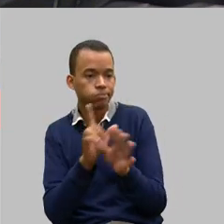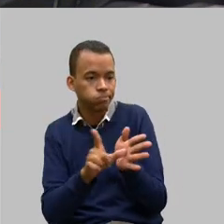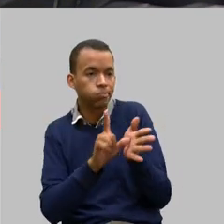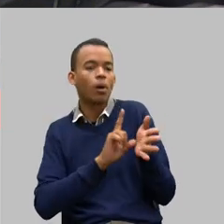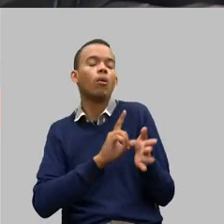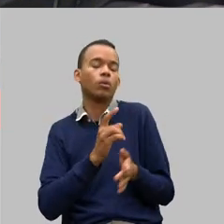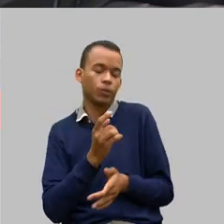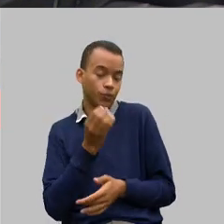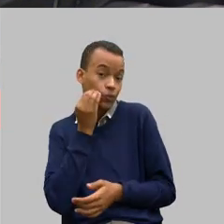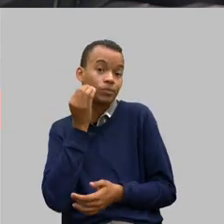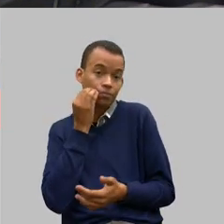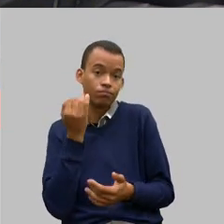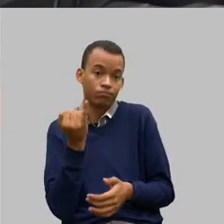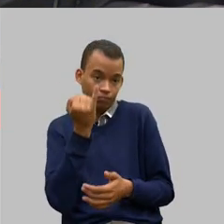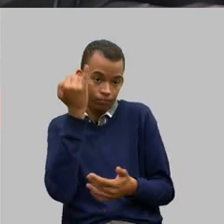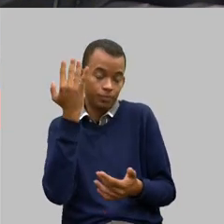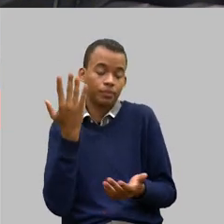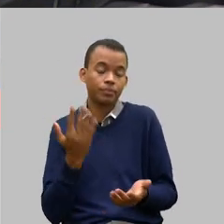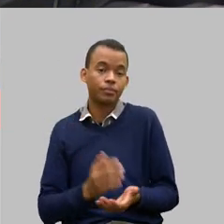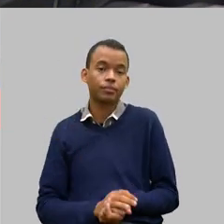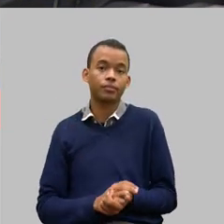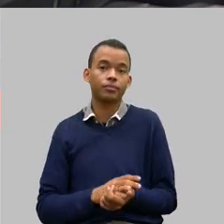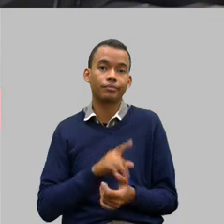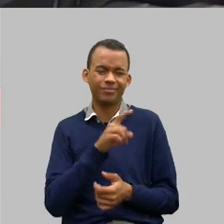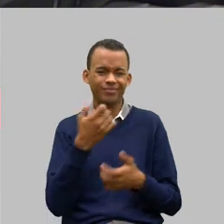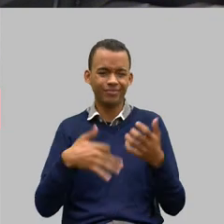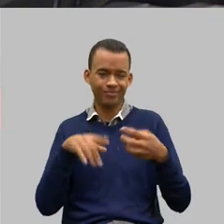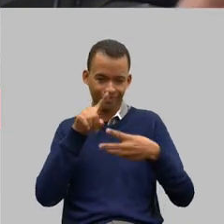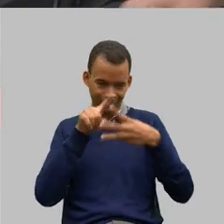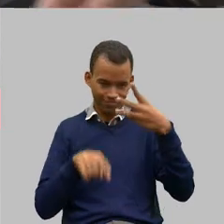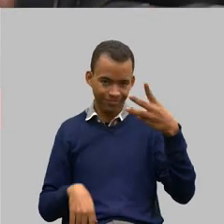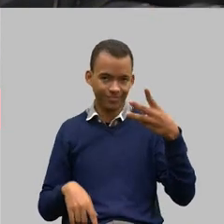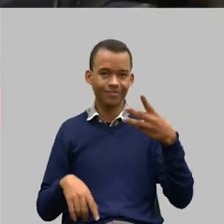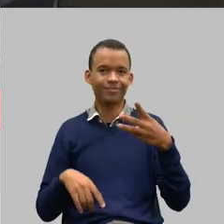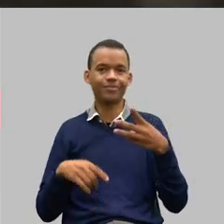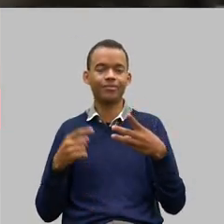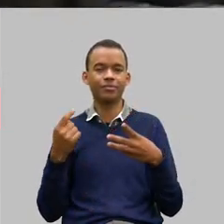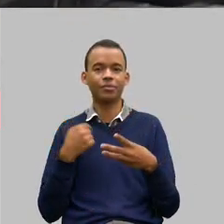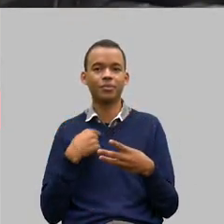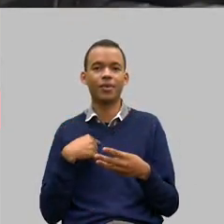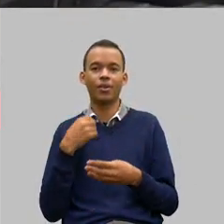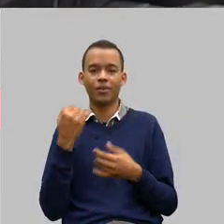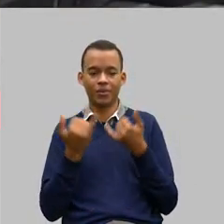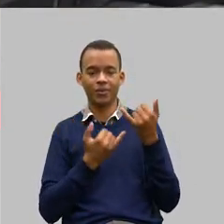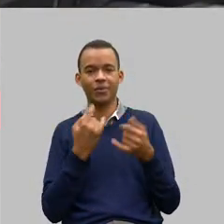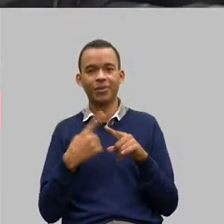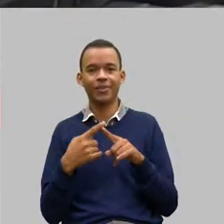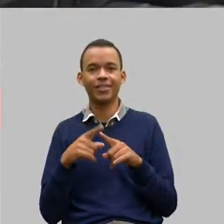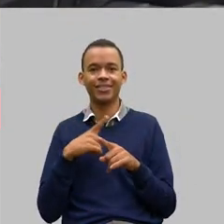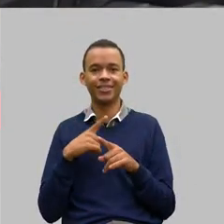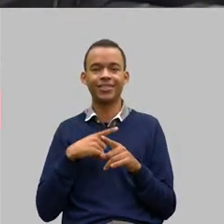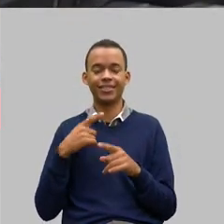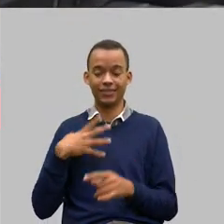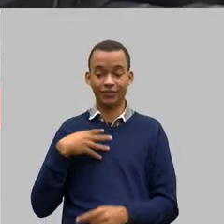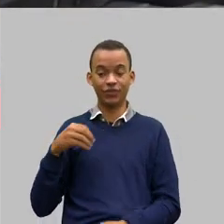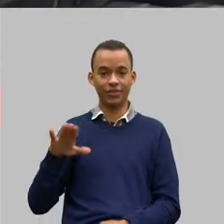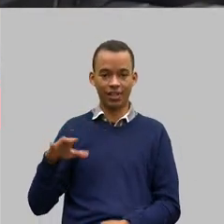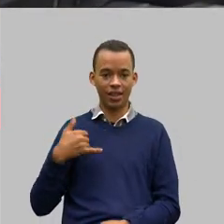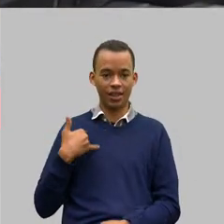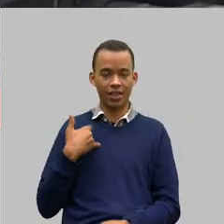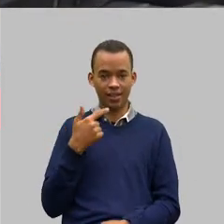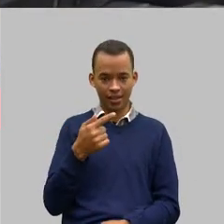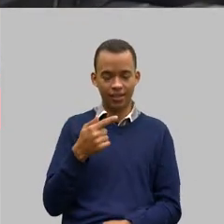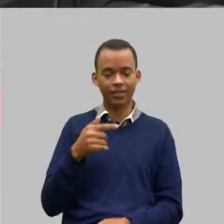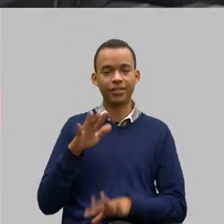falando dos trechos aqui e aí fui anotando aqui eh eu eu brinco né Eu tenho um filho de de 7 anos que final de